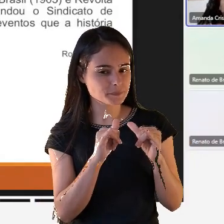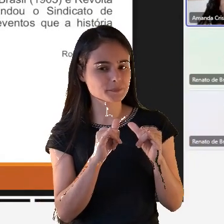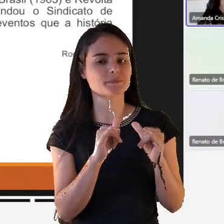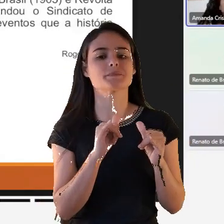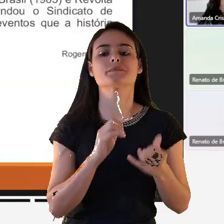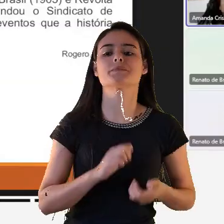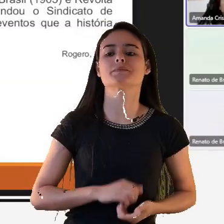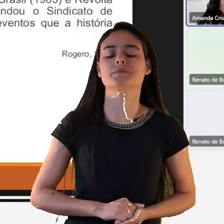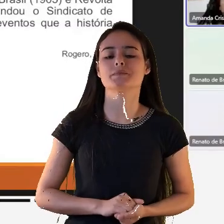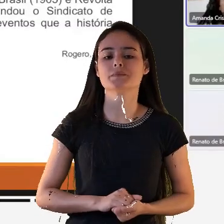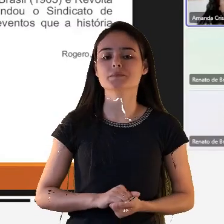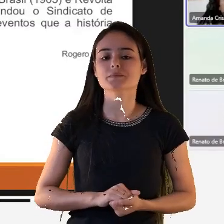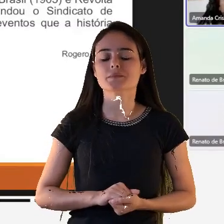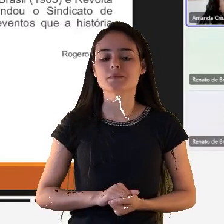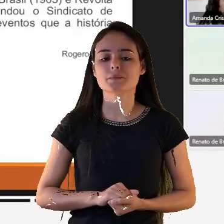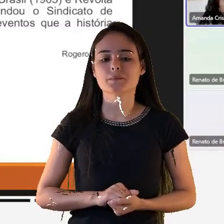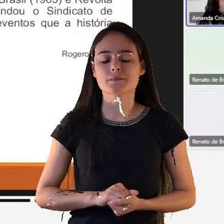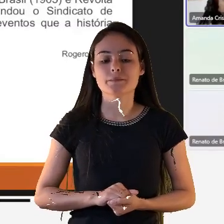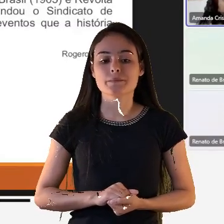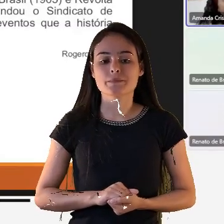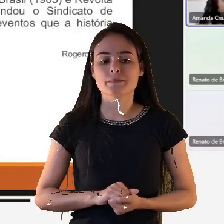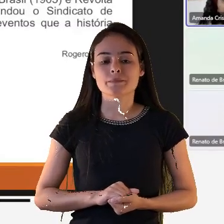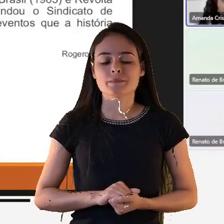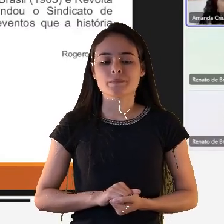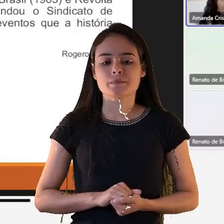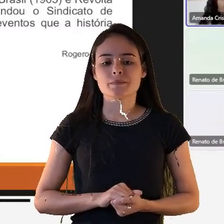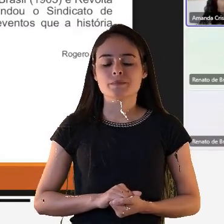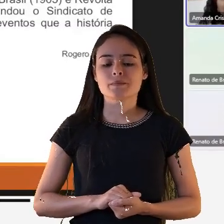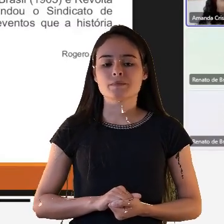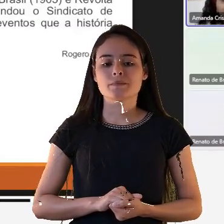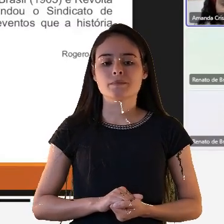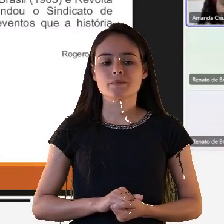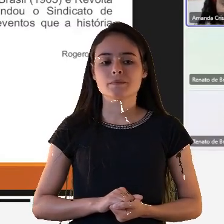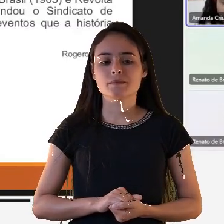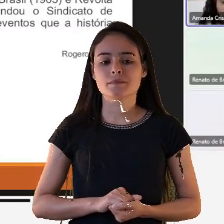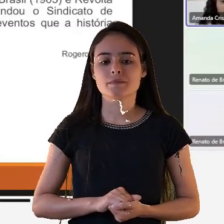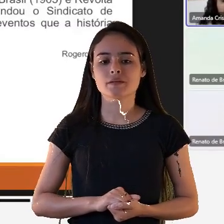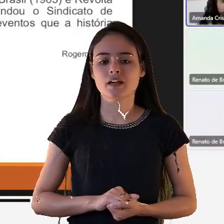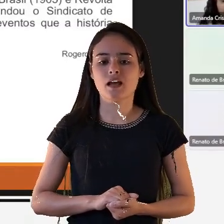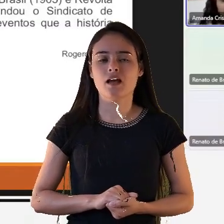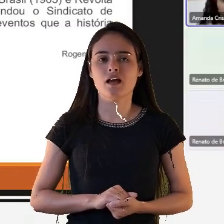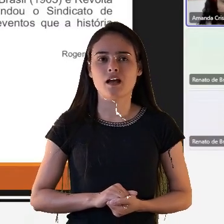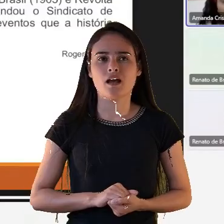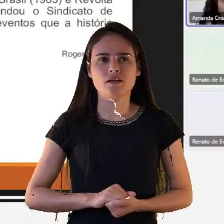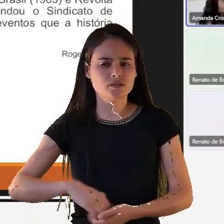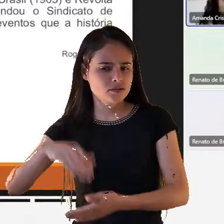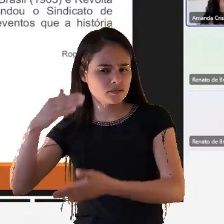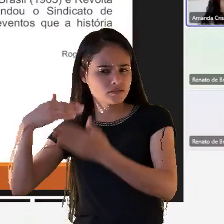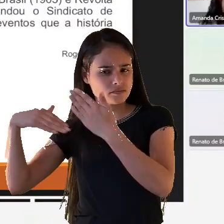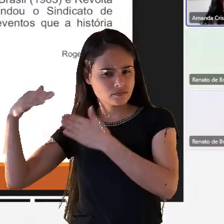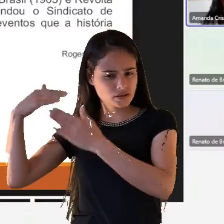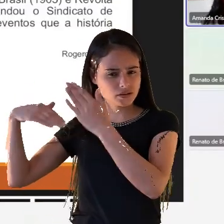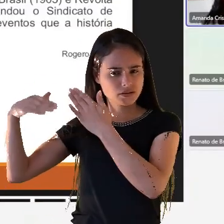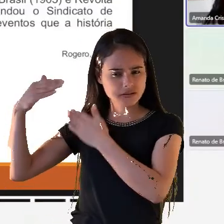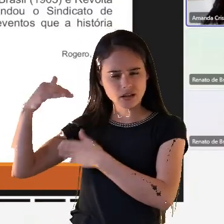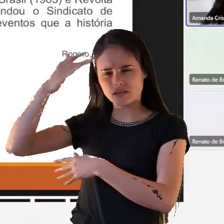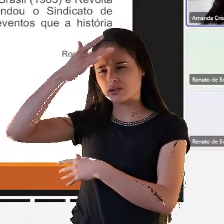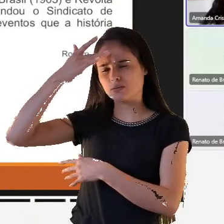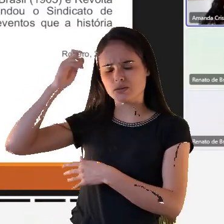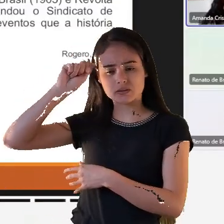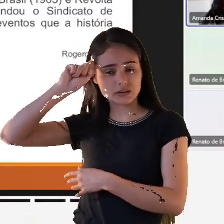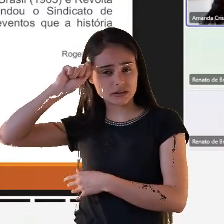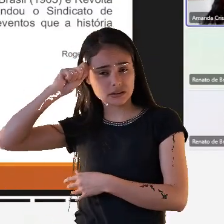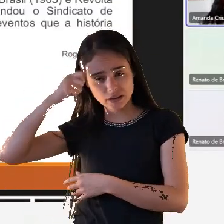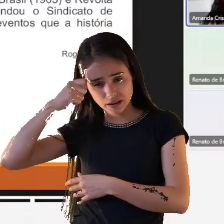a gente consegue dizer que era uma falácia essa história de que os negros escravizados